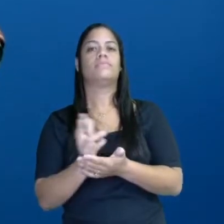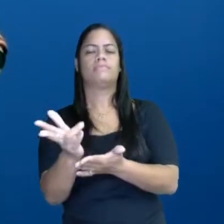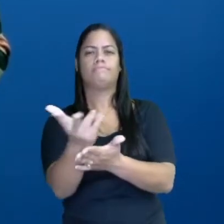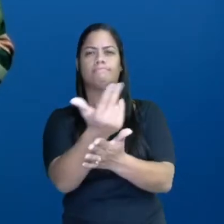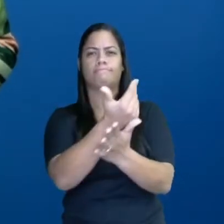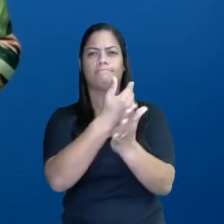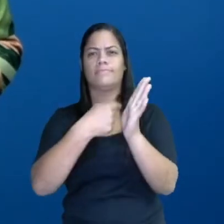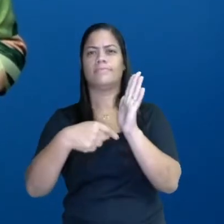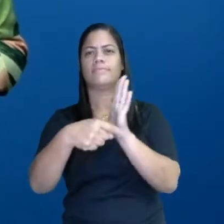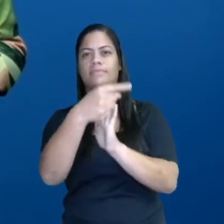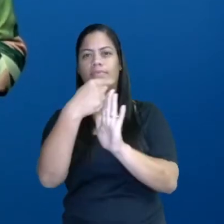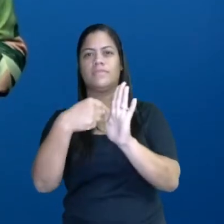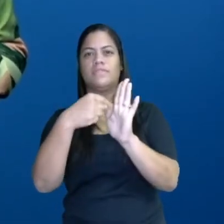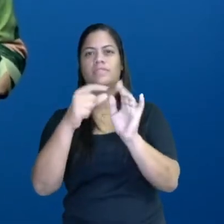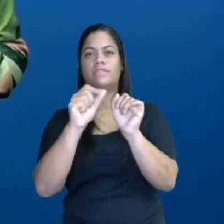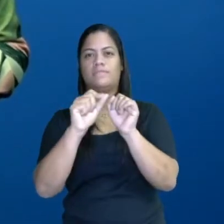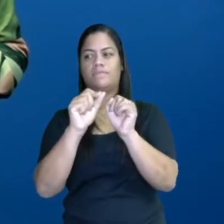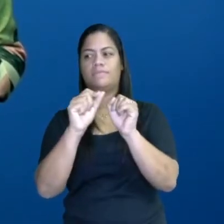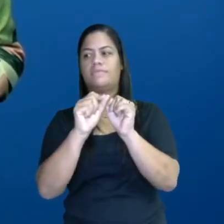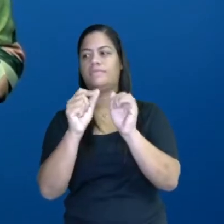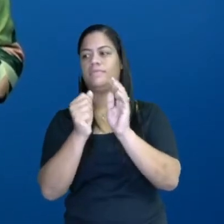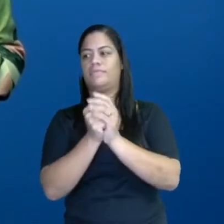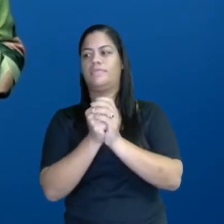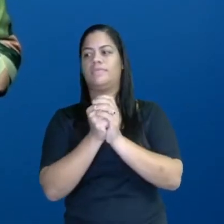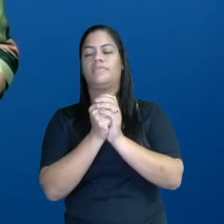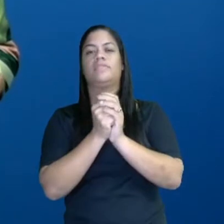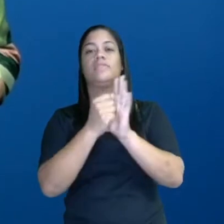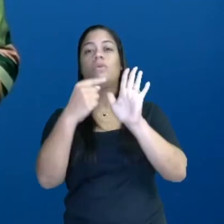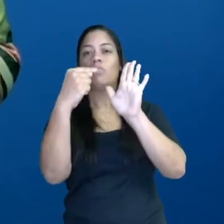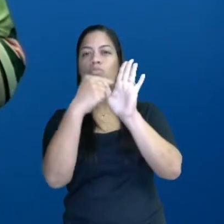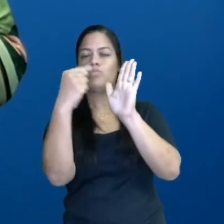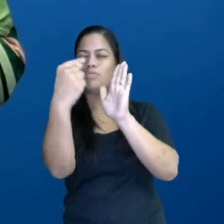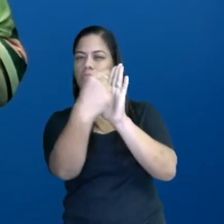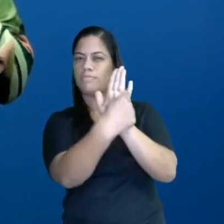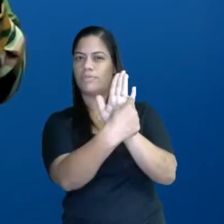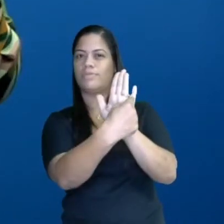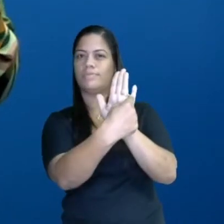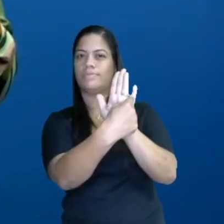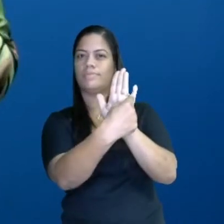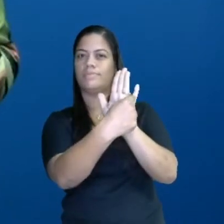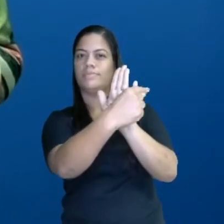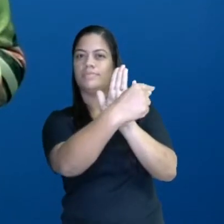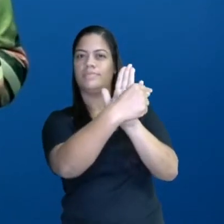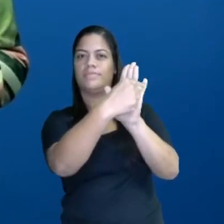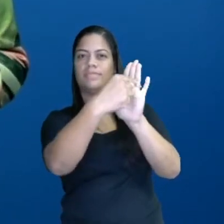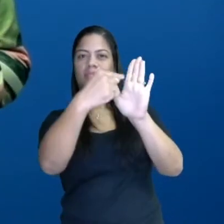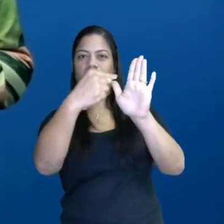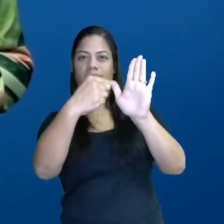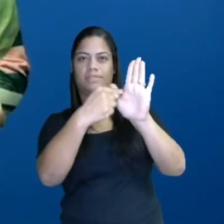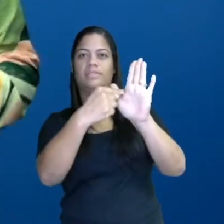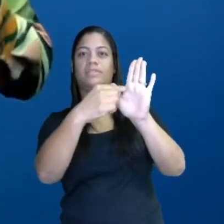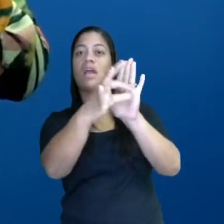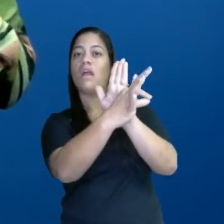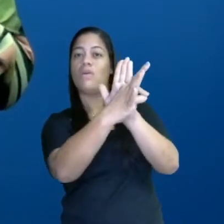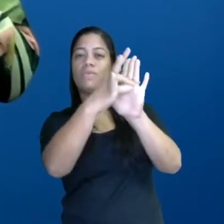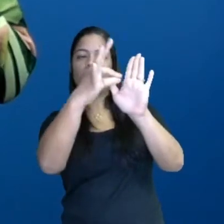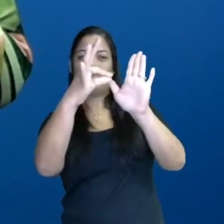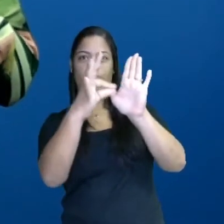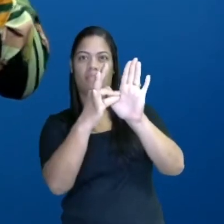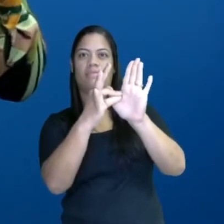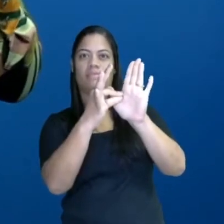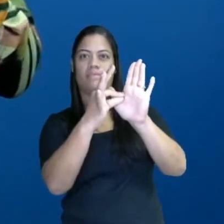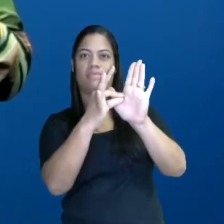polígono, você vai traçar, colocar dois pontos nele. E nesses dois pontos você vai traçar uma semi-reta. Se